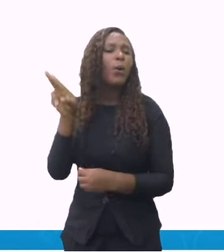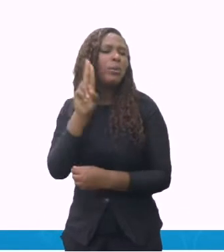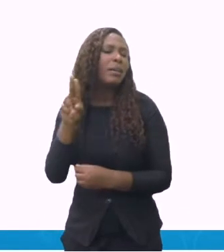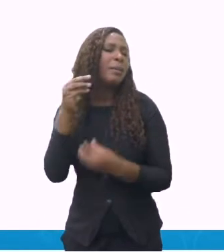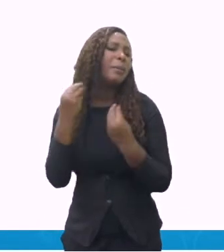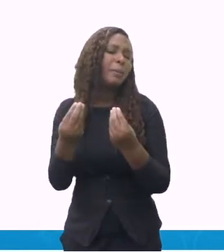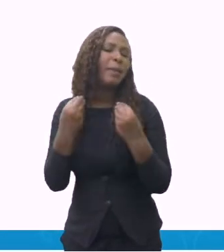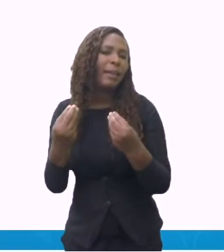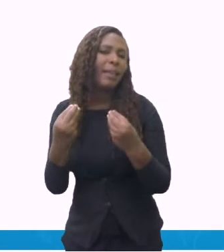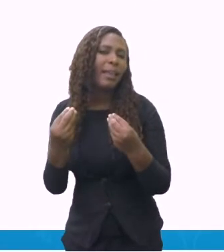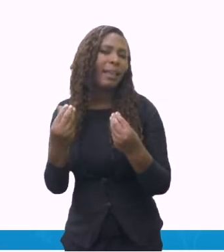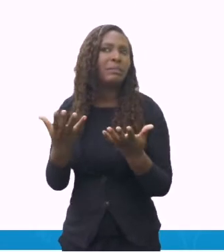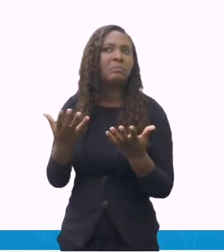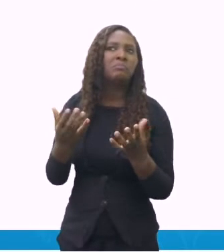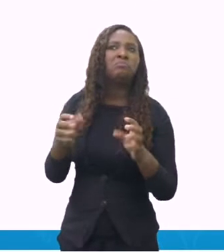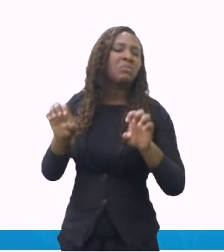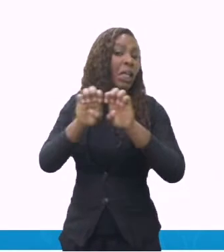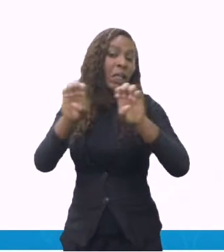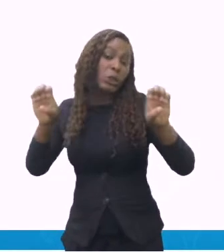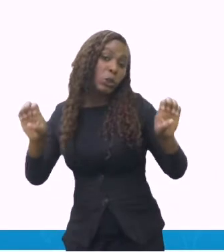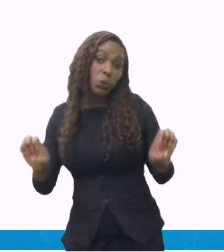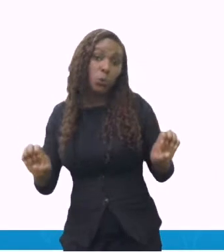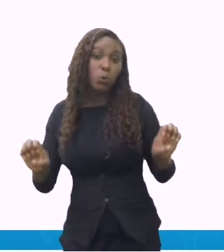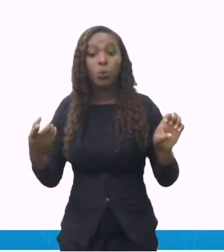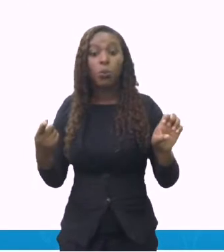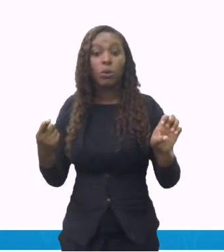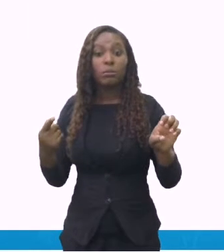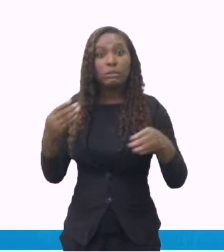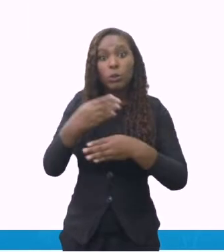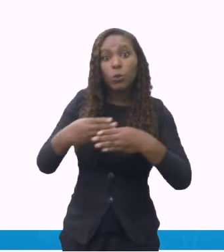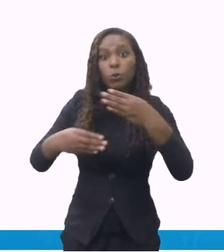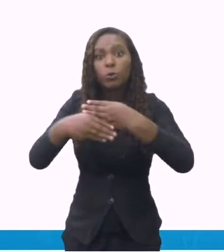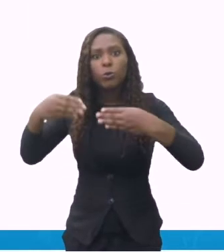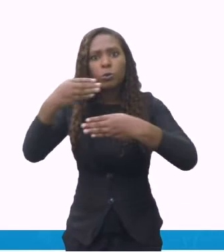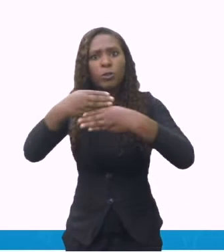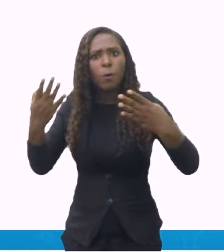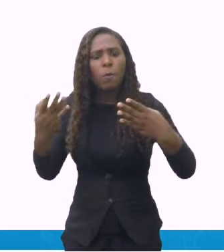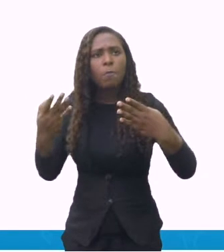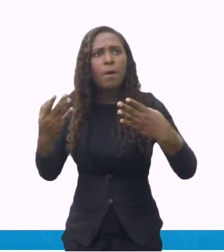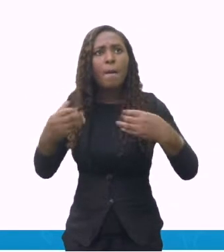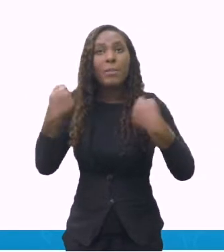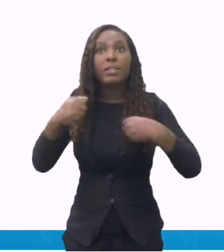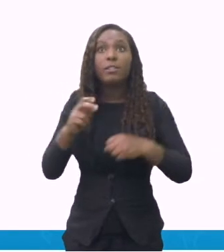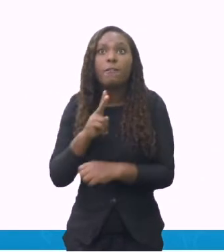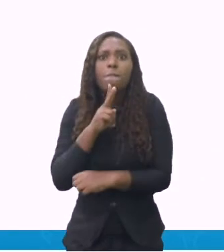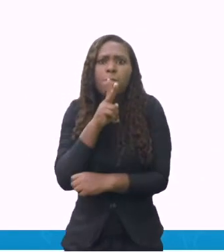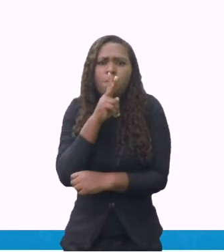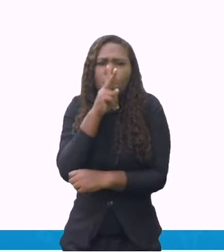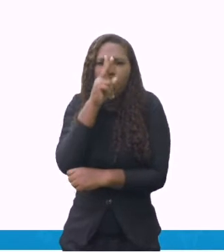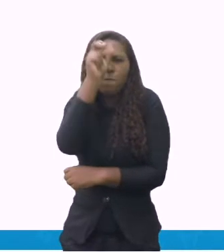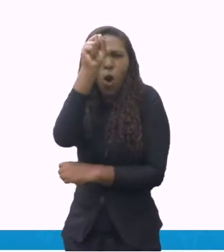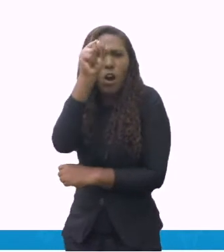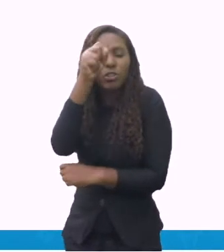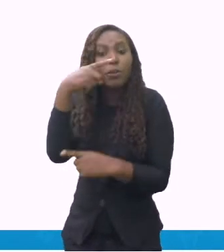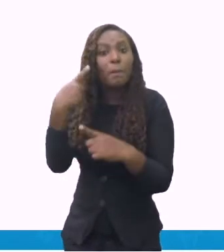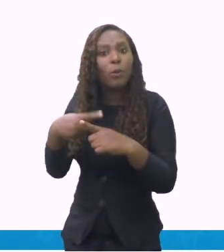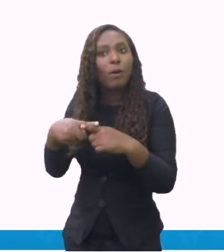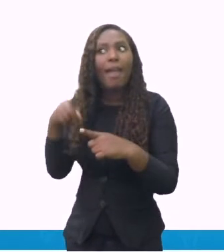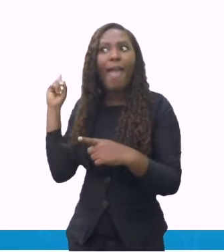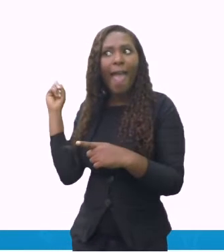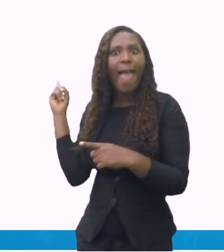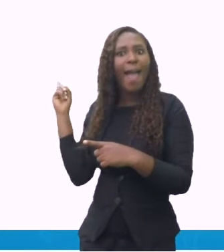estruturas que sofrerão alto impacto, exatamente devido à resistência que elas